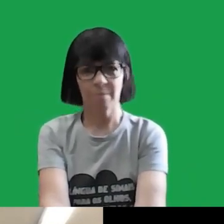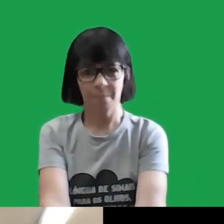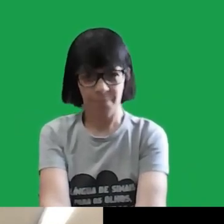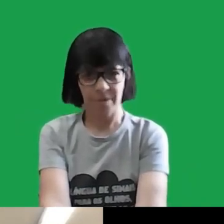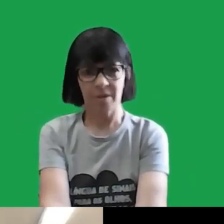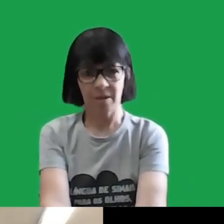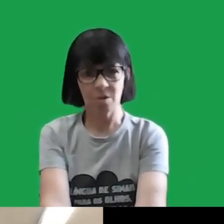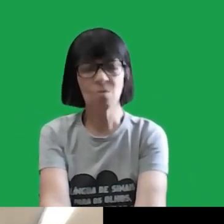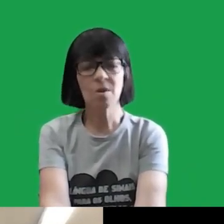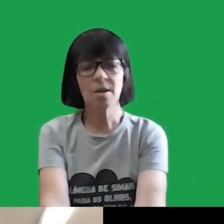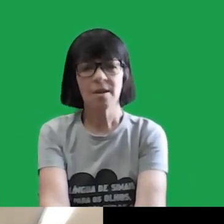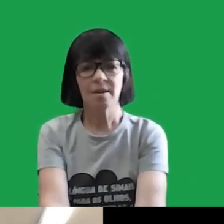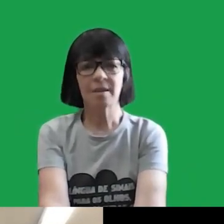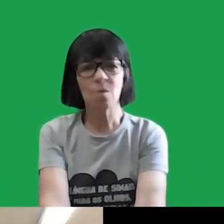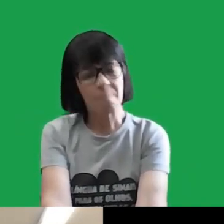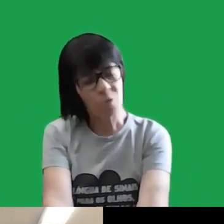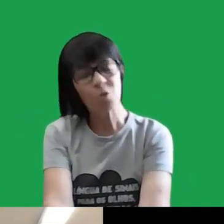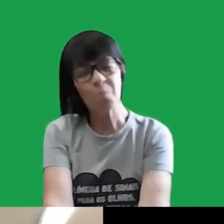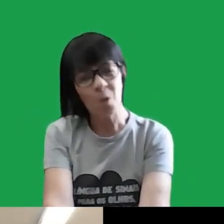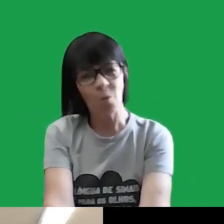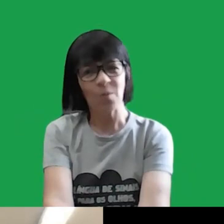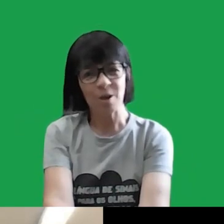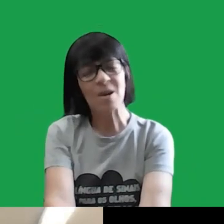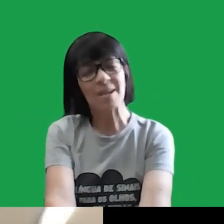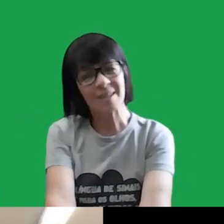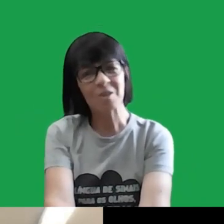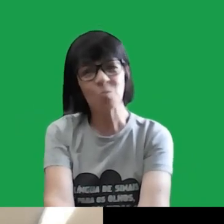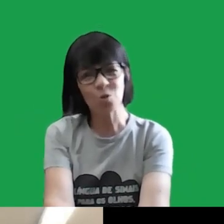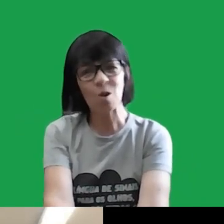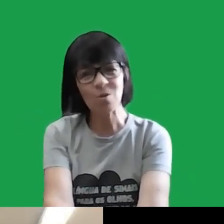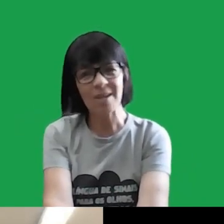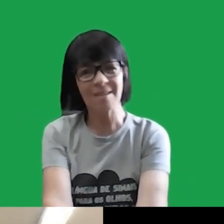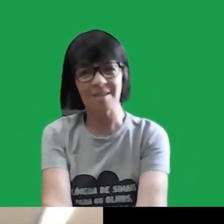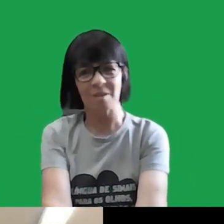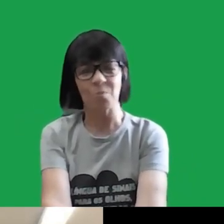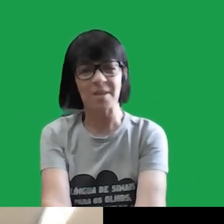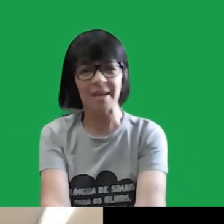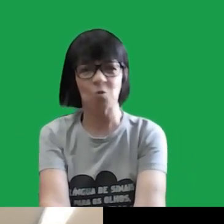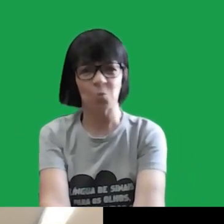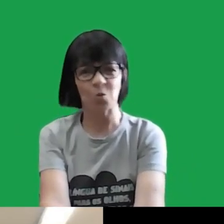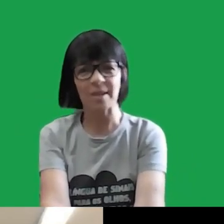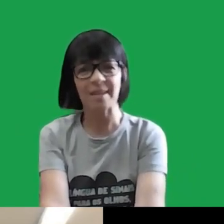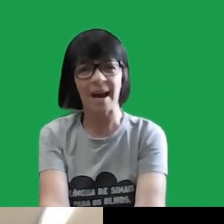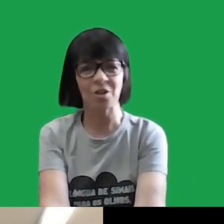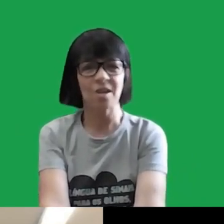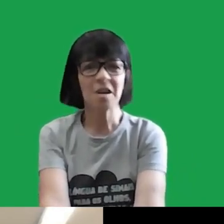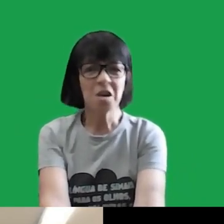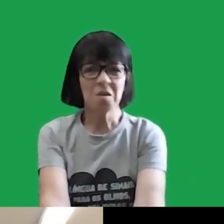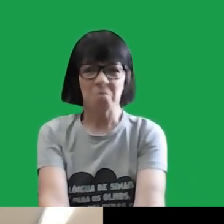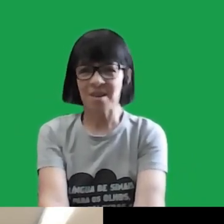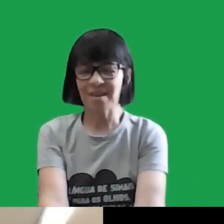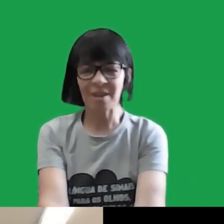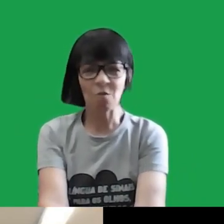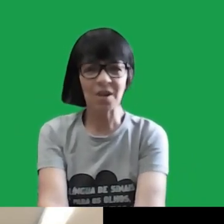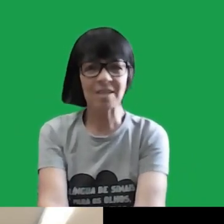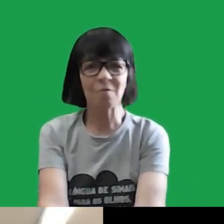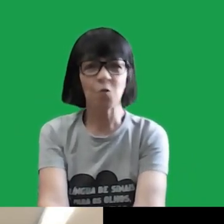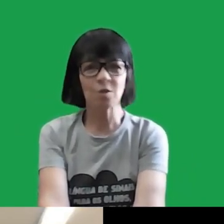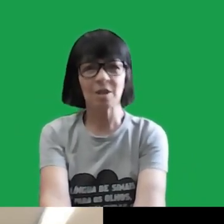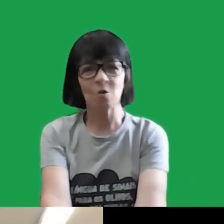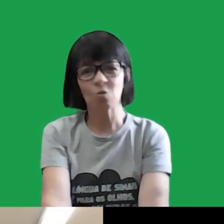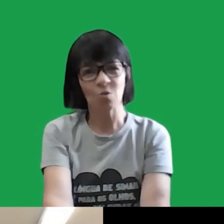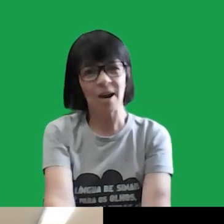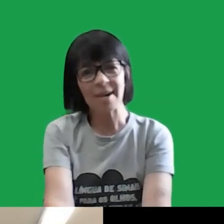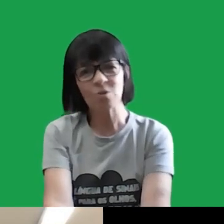útil, entendeu? Então, é muito bom. E eu agradeço muito ao Uníntese por me dar essa oportunidade, porque talvez